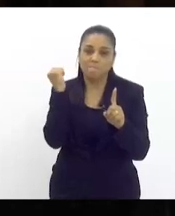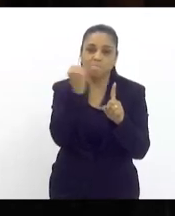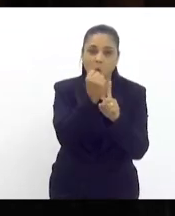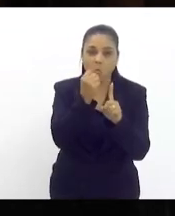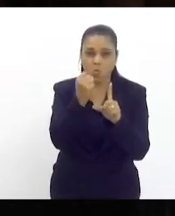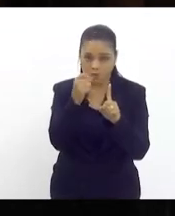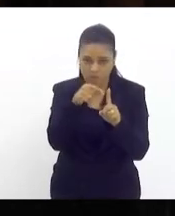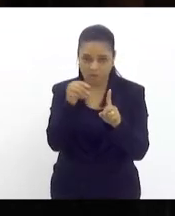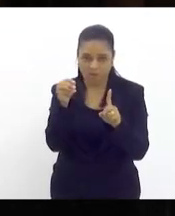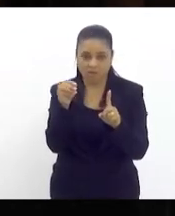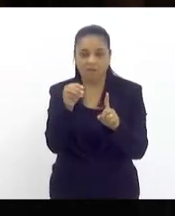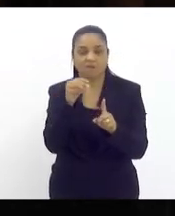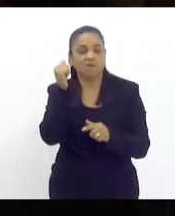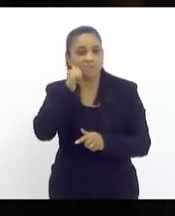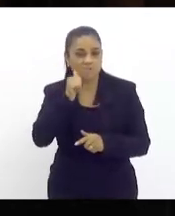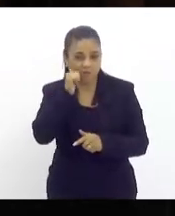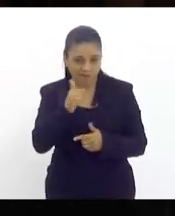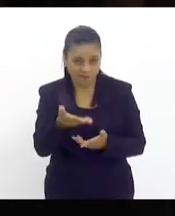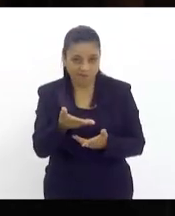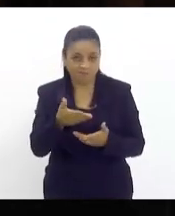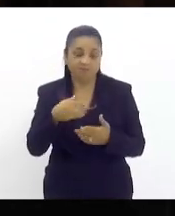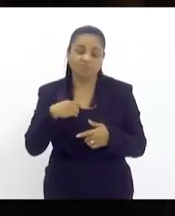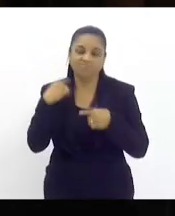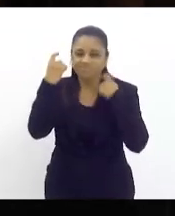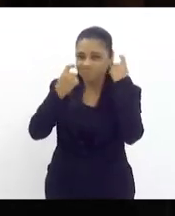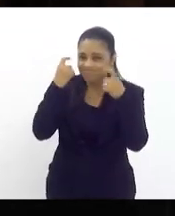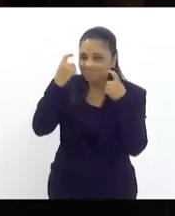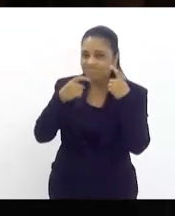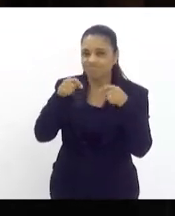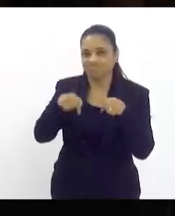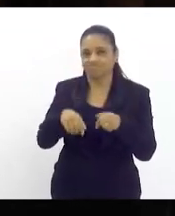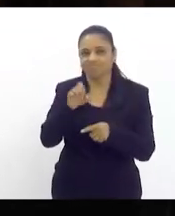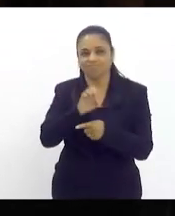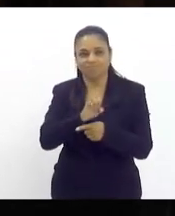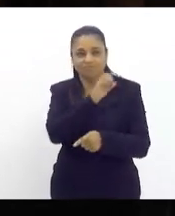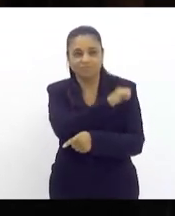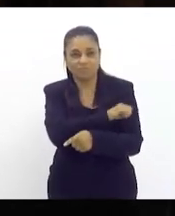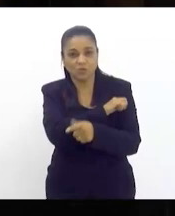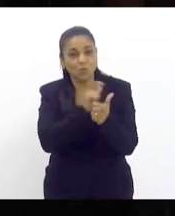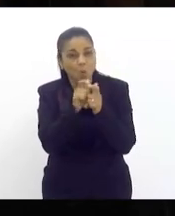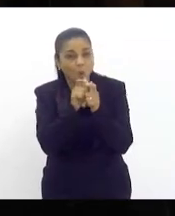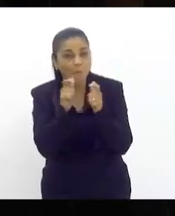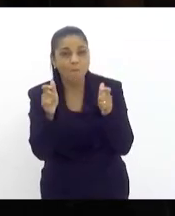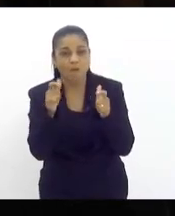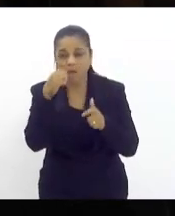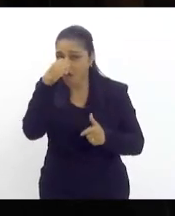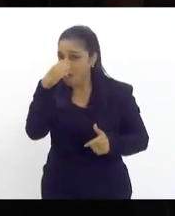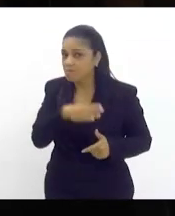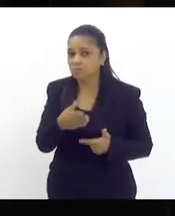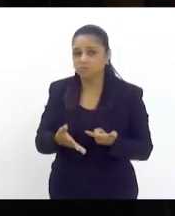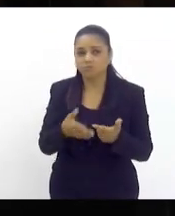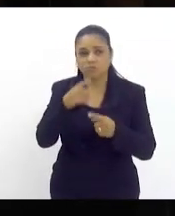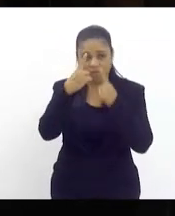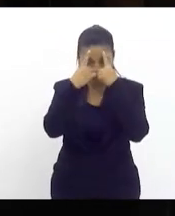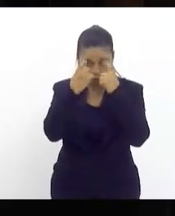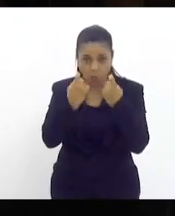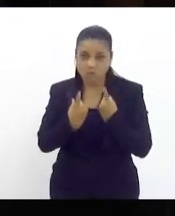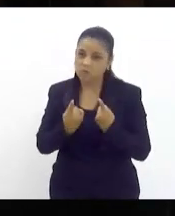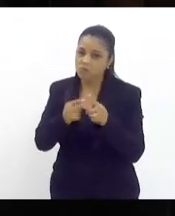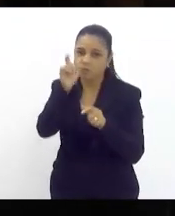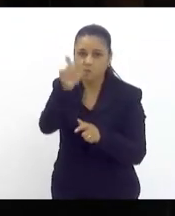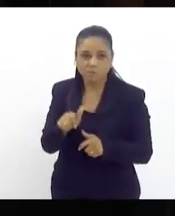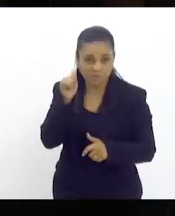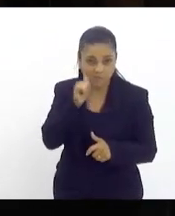a situação do Rio de Janeiro diante desse aumento absurdo da violência contra